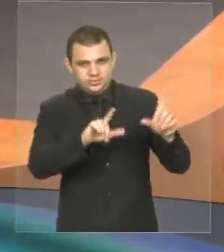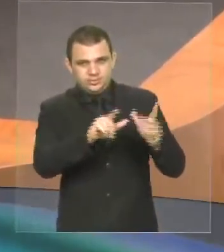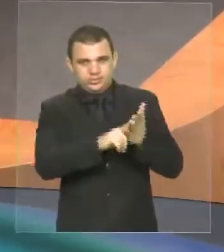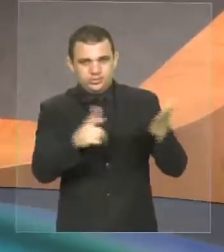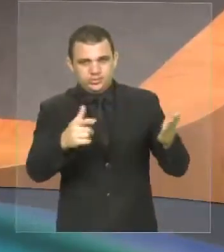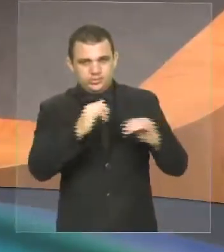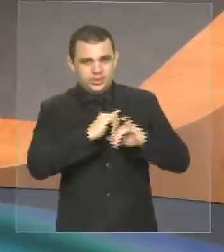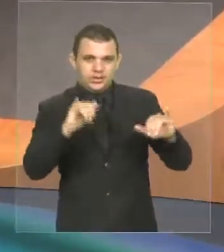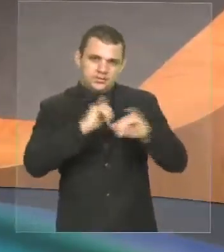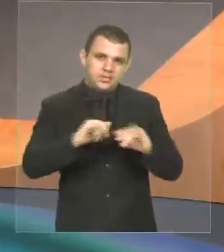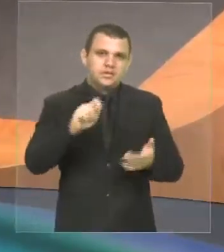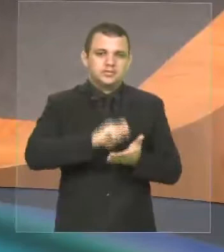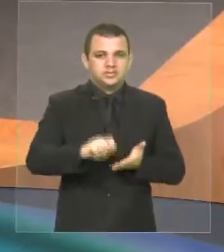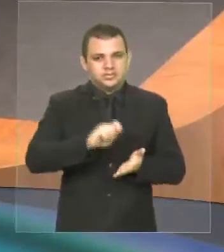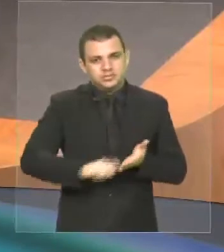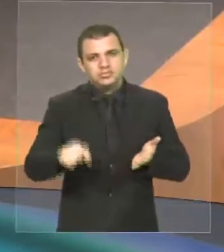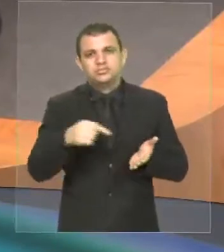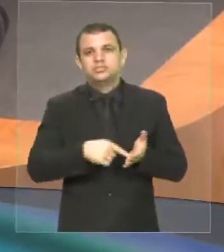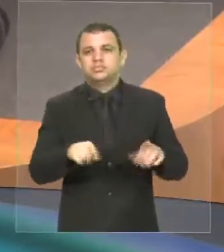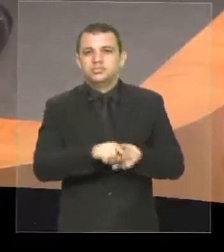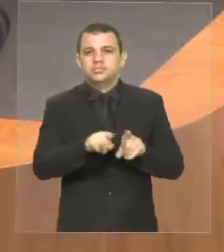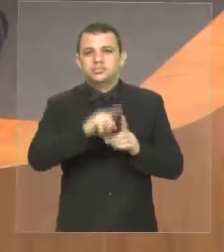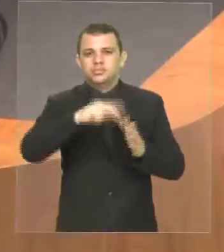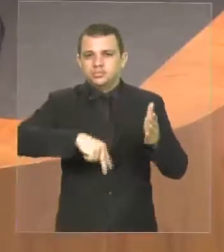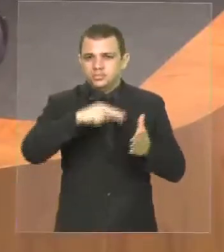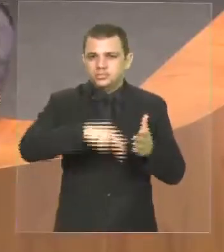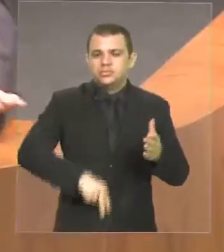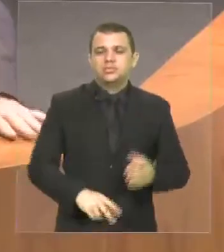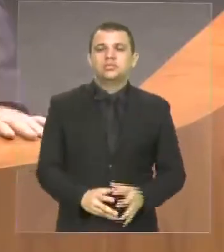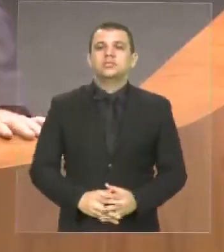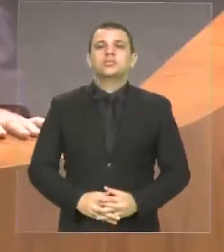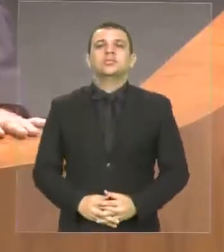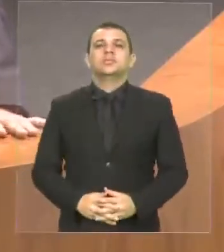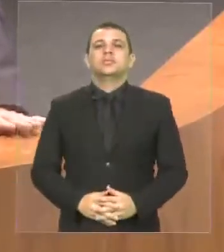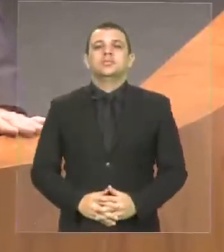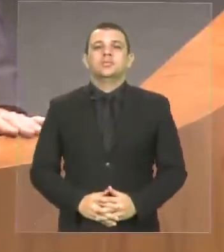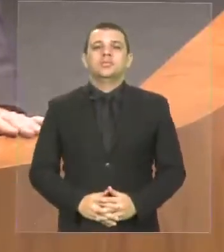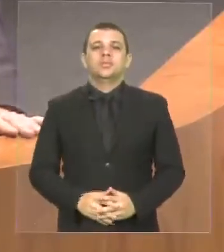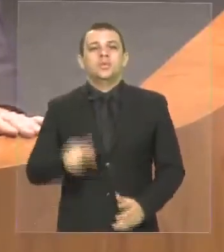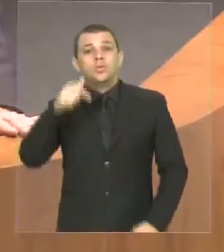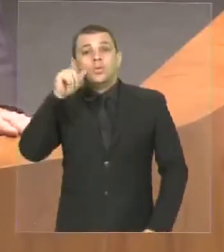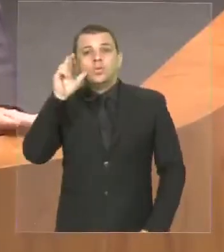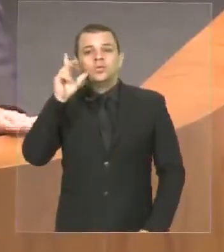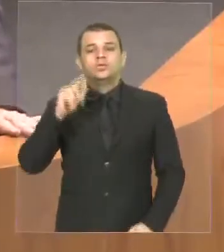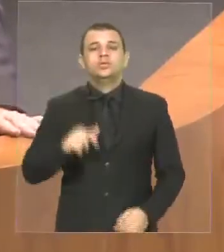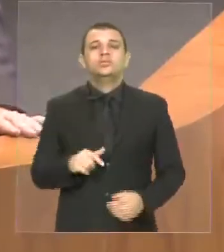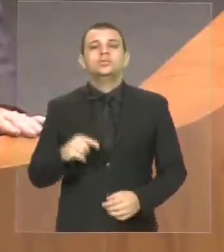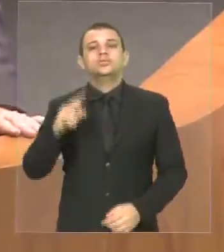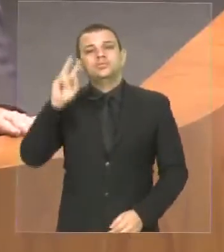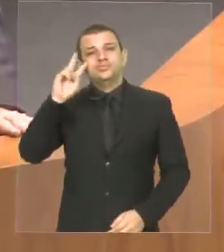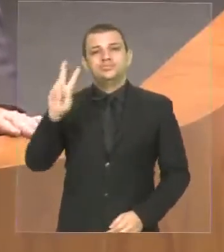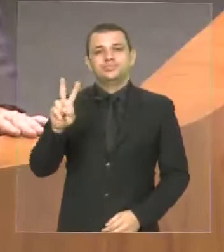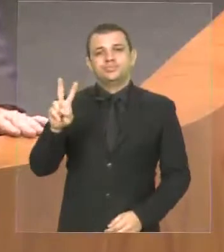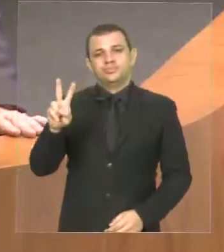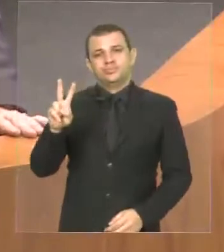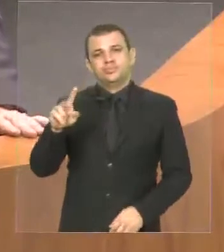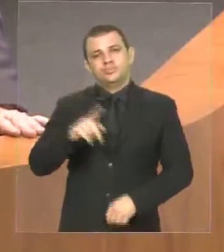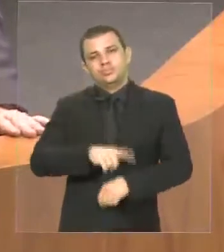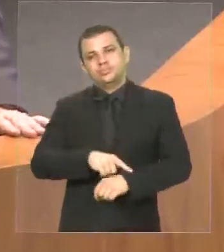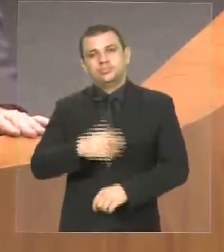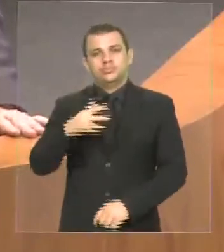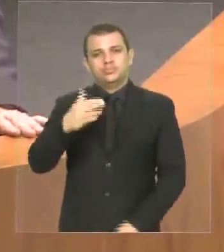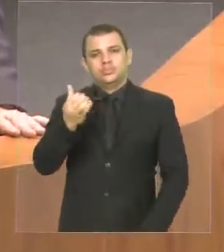aqui escrita, falada, televisada, e ontem nós, acompanhando, por volta de 18